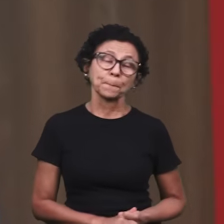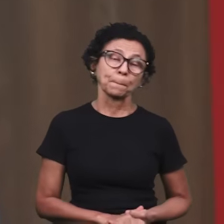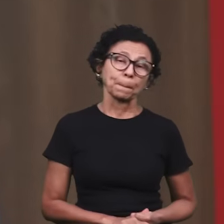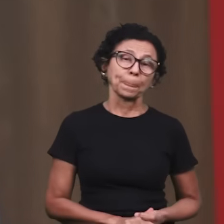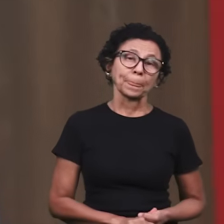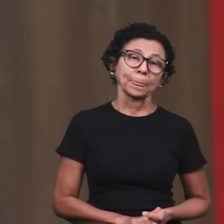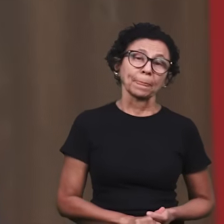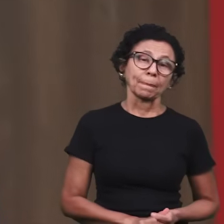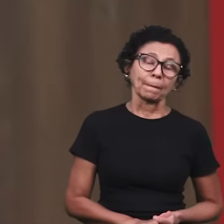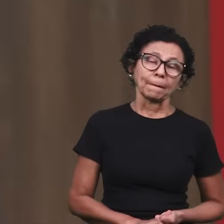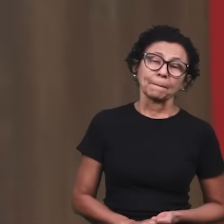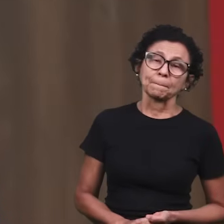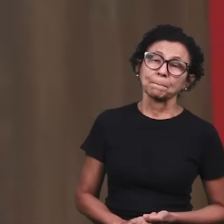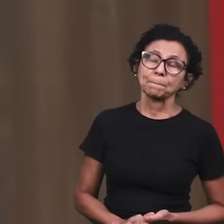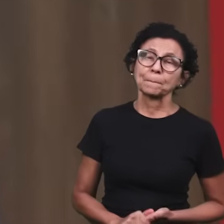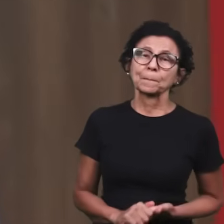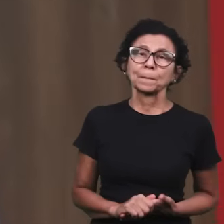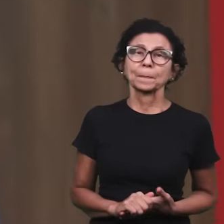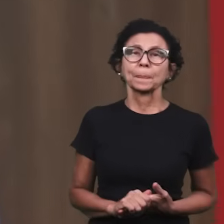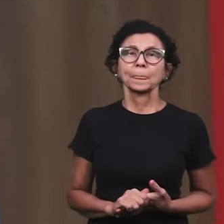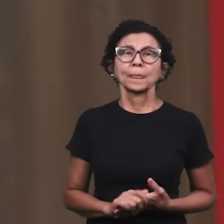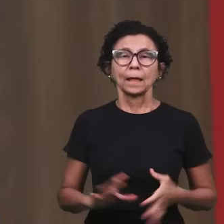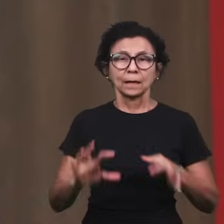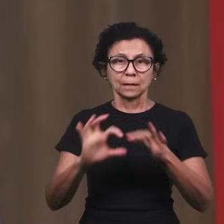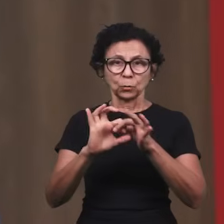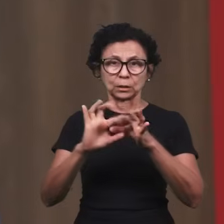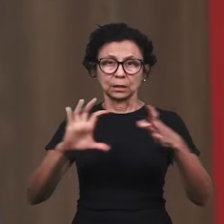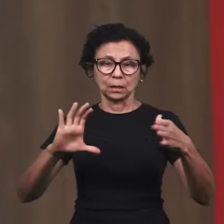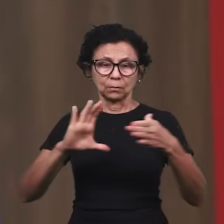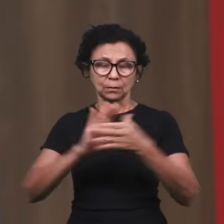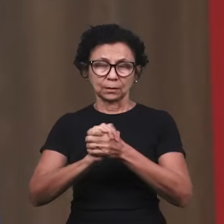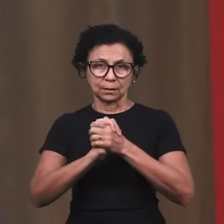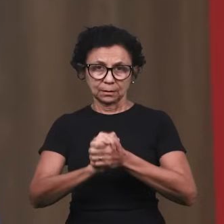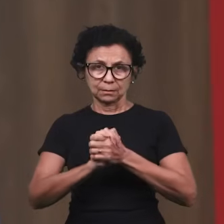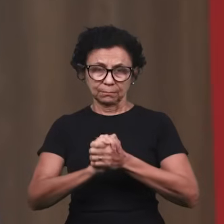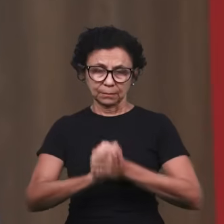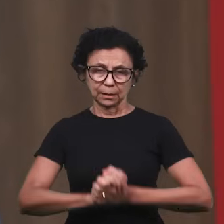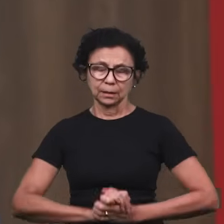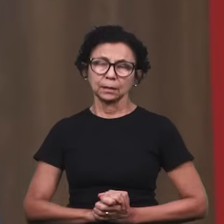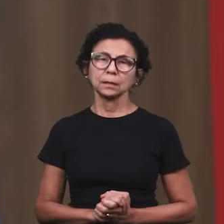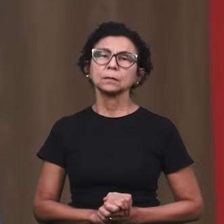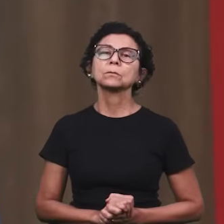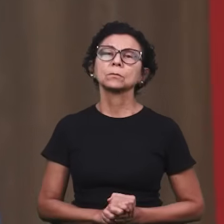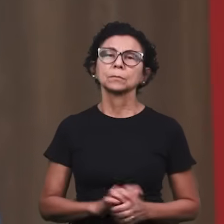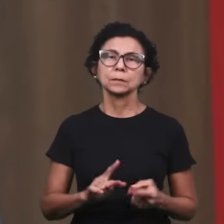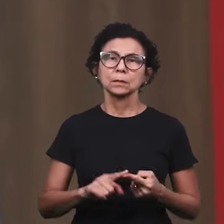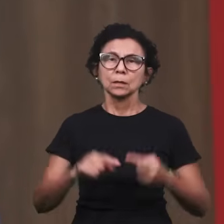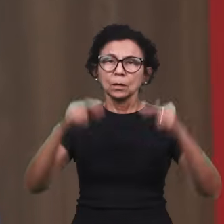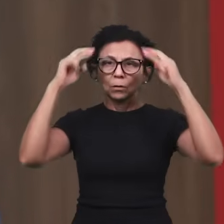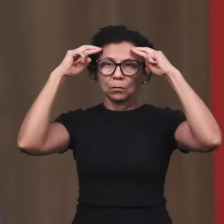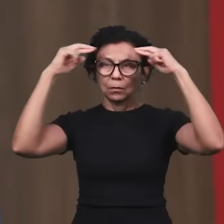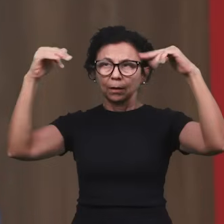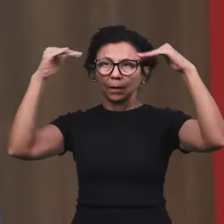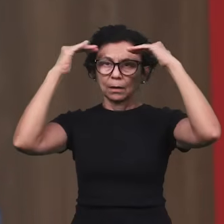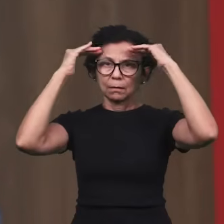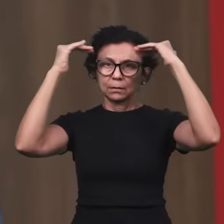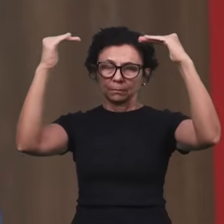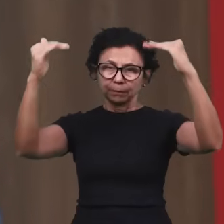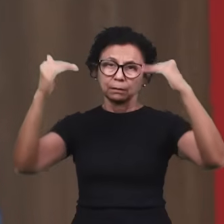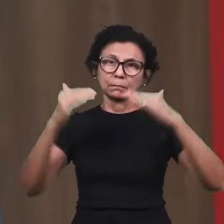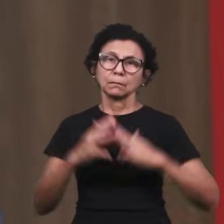nós observamos que essa instituição, onde o Senhor manda honrar, respeitar